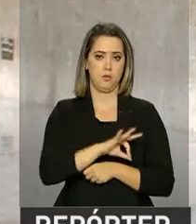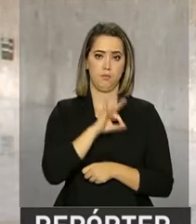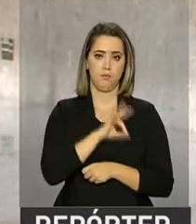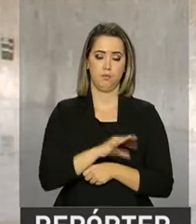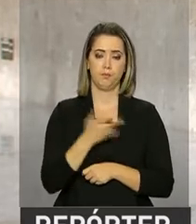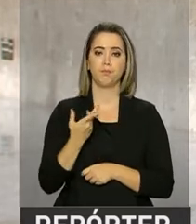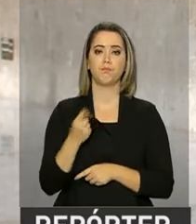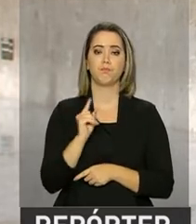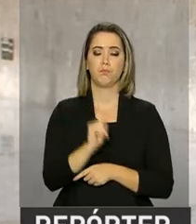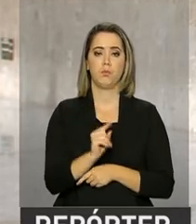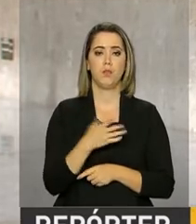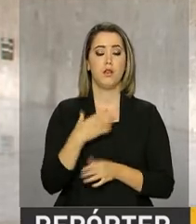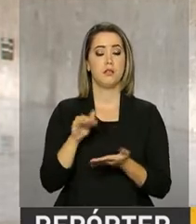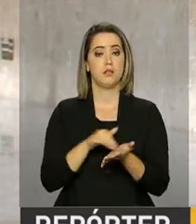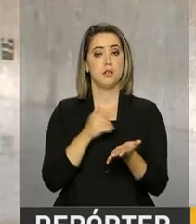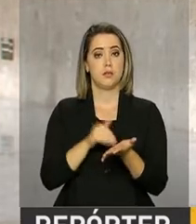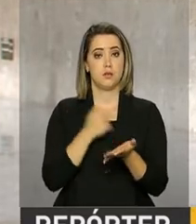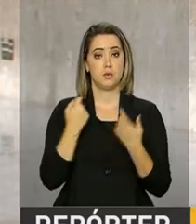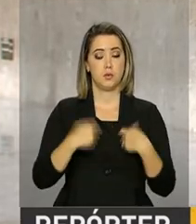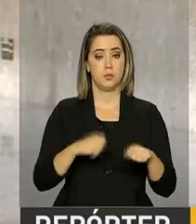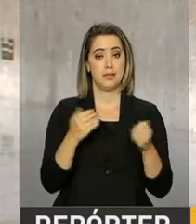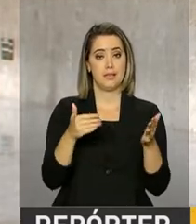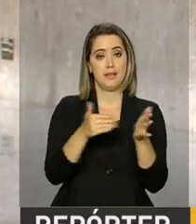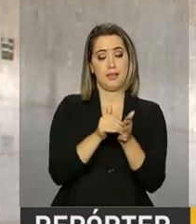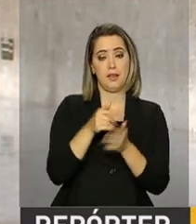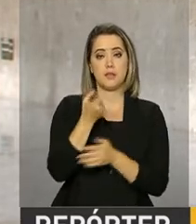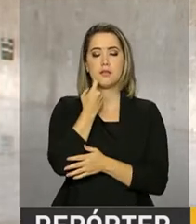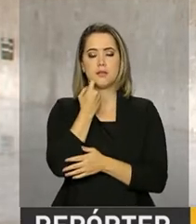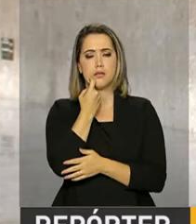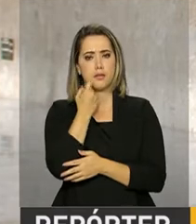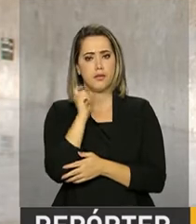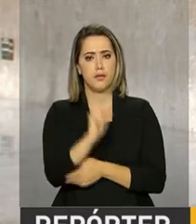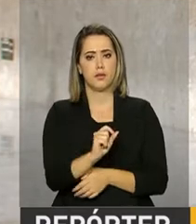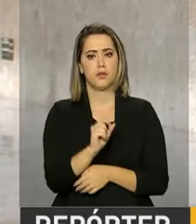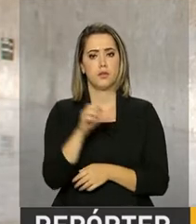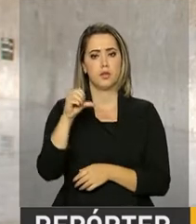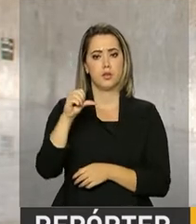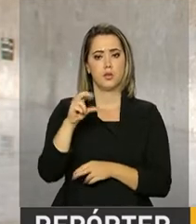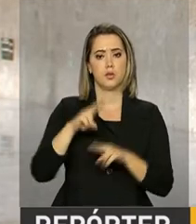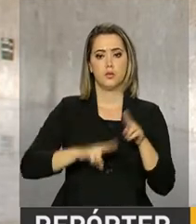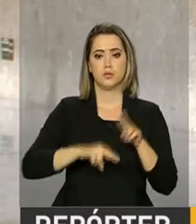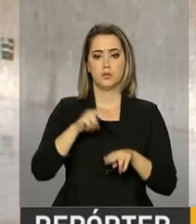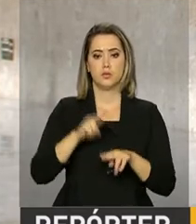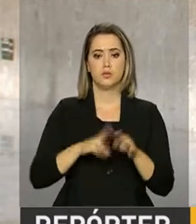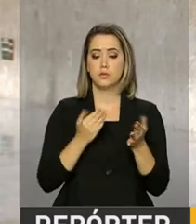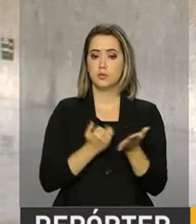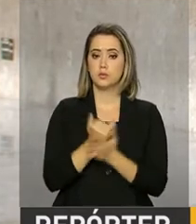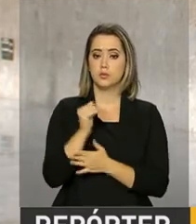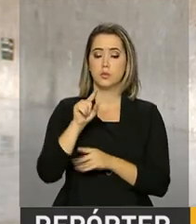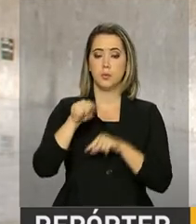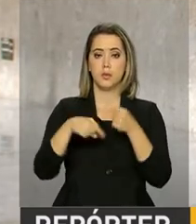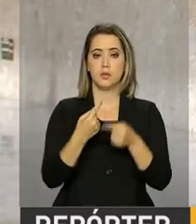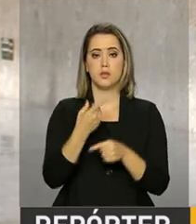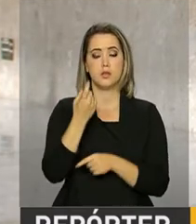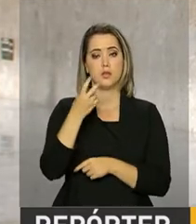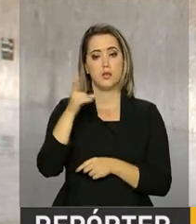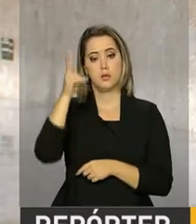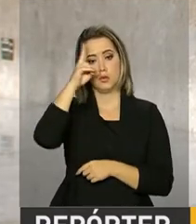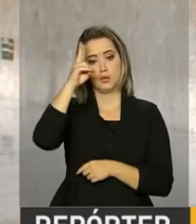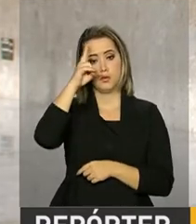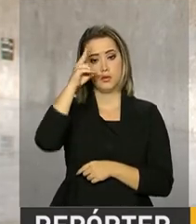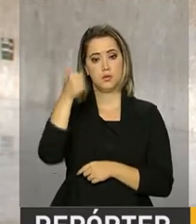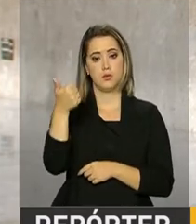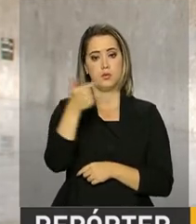disse as inscrições devem ser feitas até esta sexta feira 9 de junho ea partir de segunda feira 12 de junho